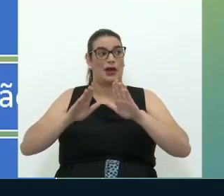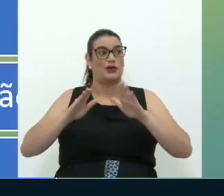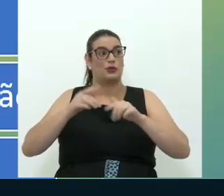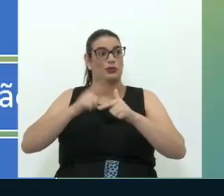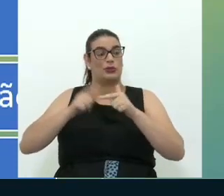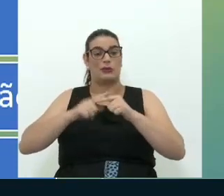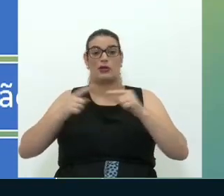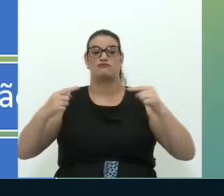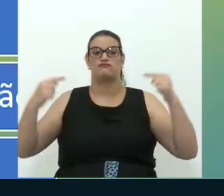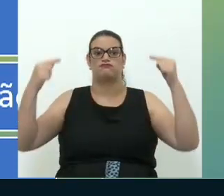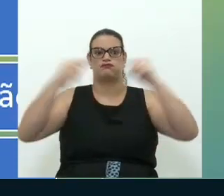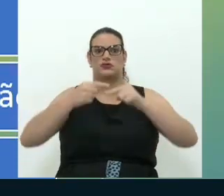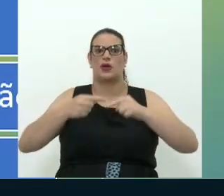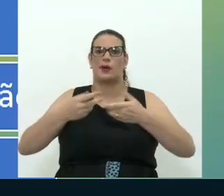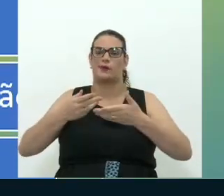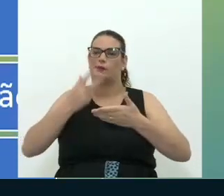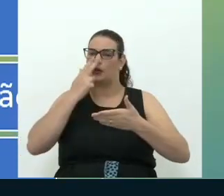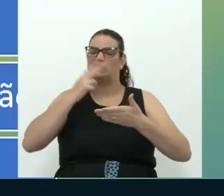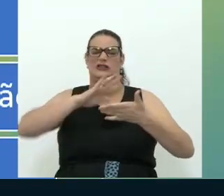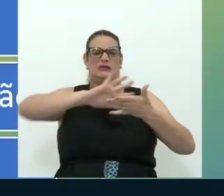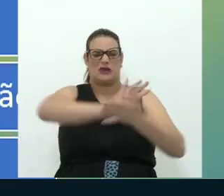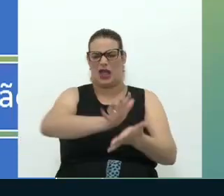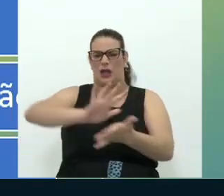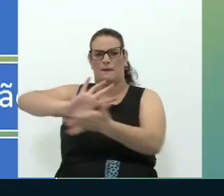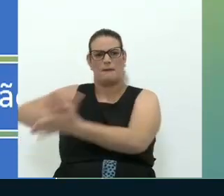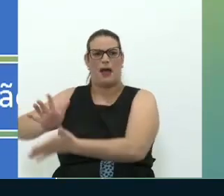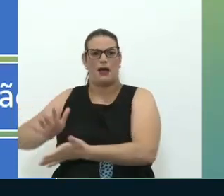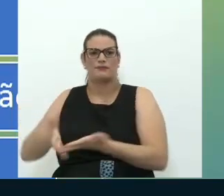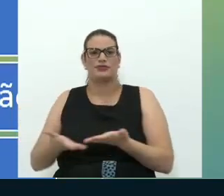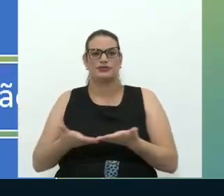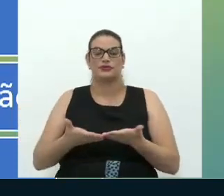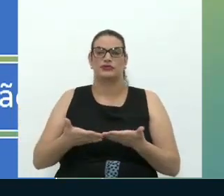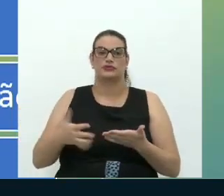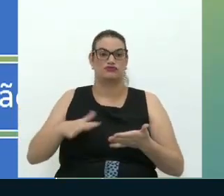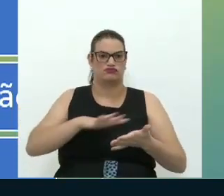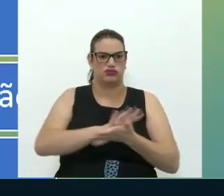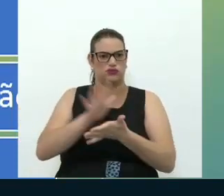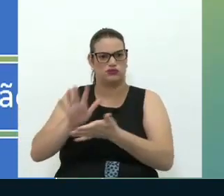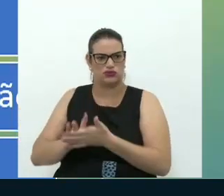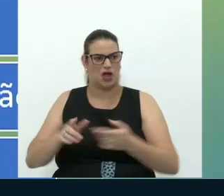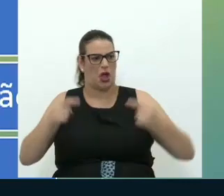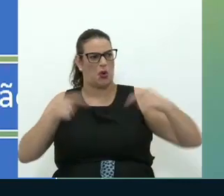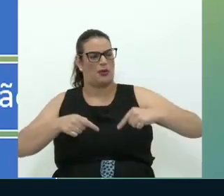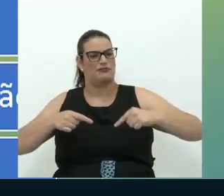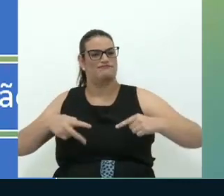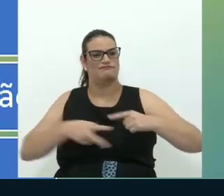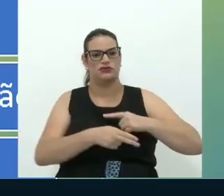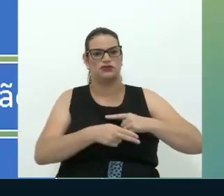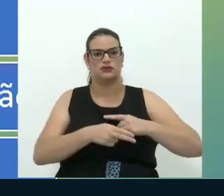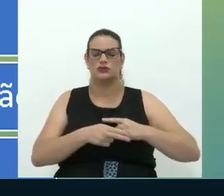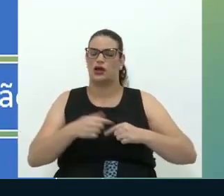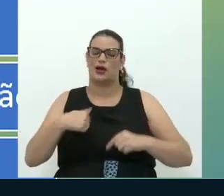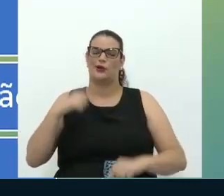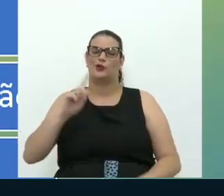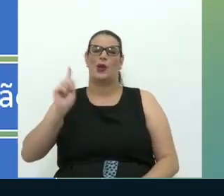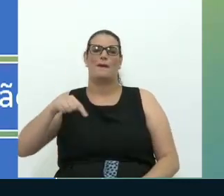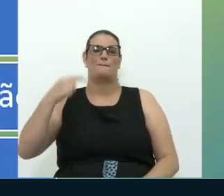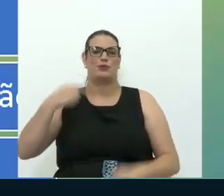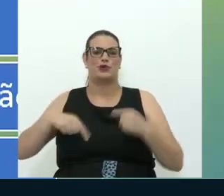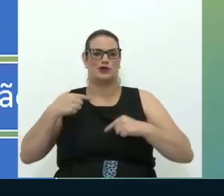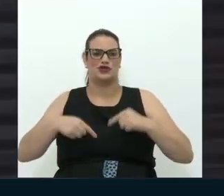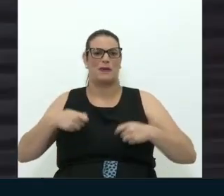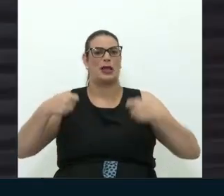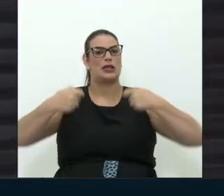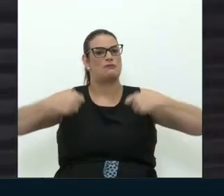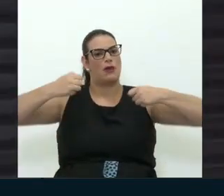antagônicas buscam se eliminar e partir do momento da eliminação do meu inimigo eu não estou mais na política eu estou num campo